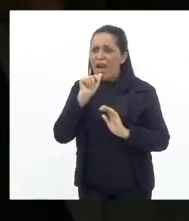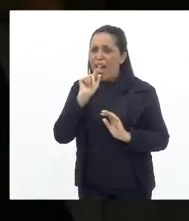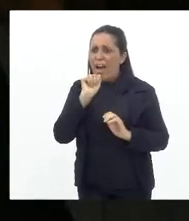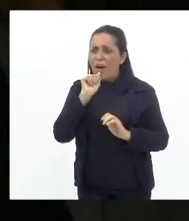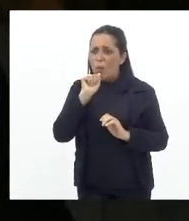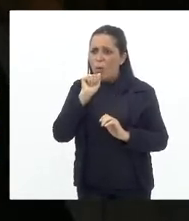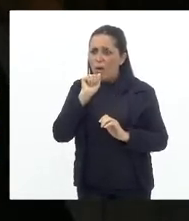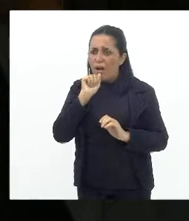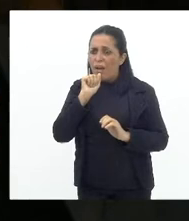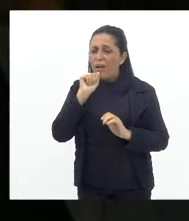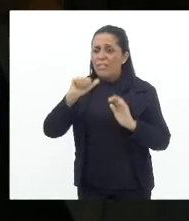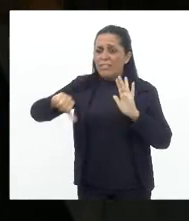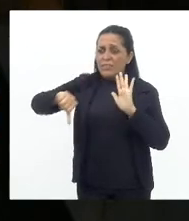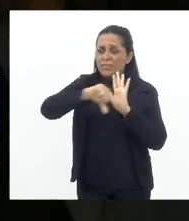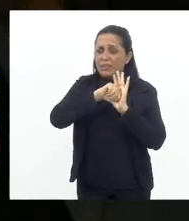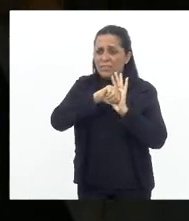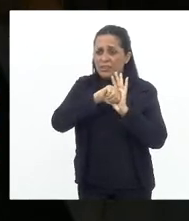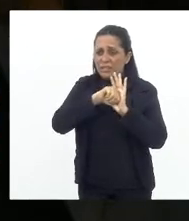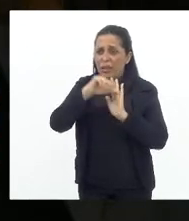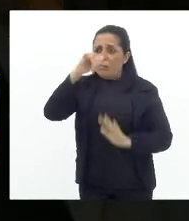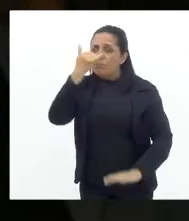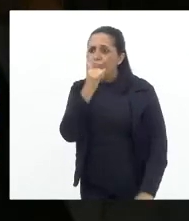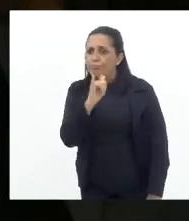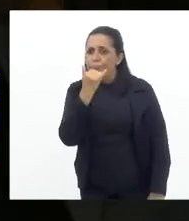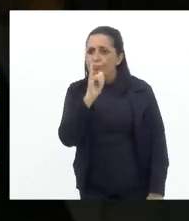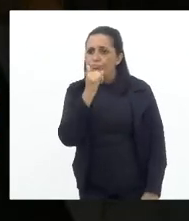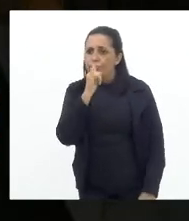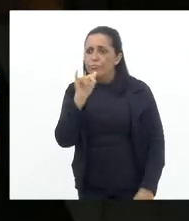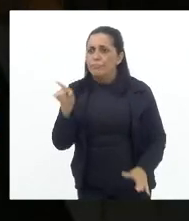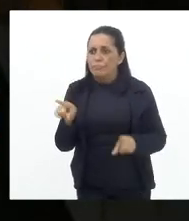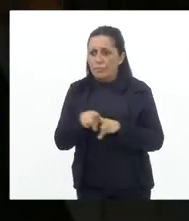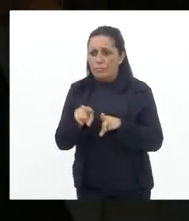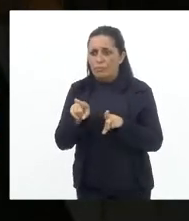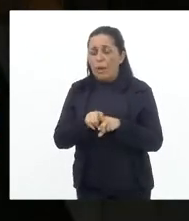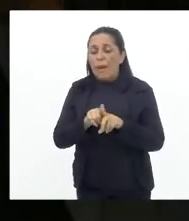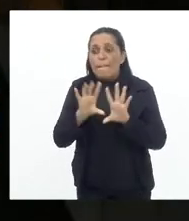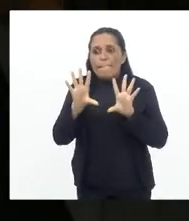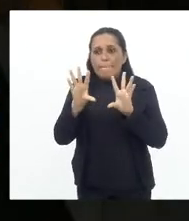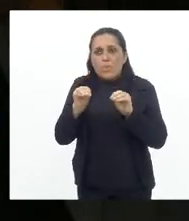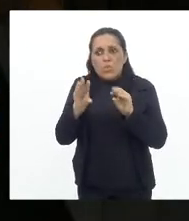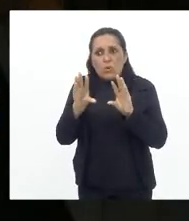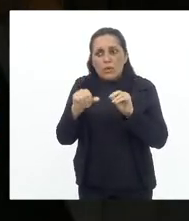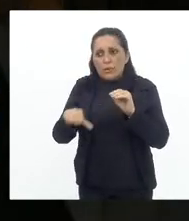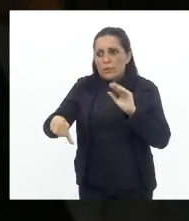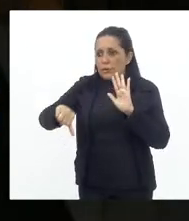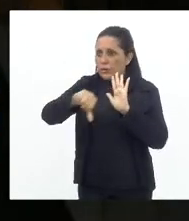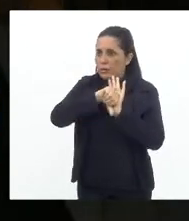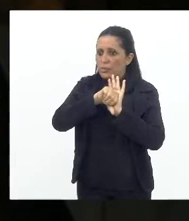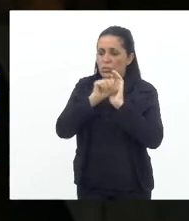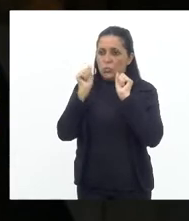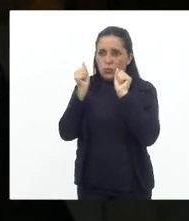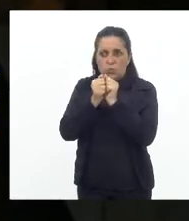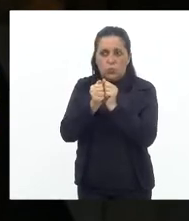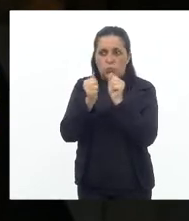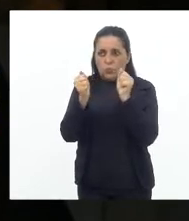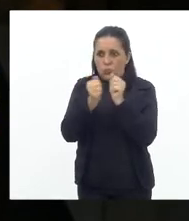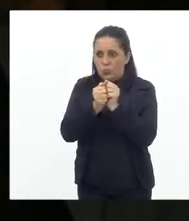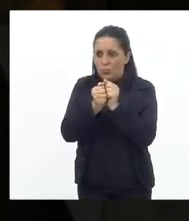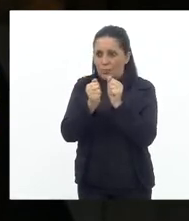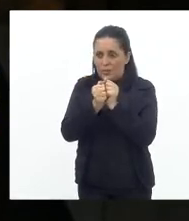a crise energética é muita crise juntas